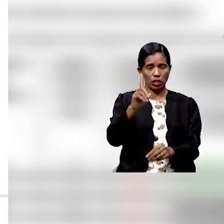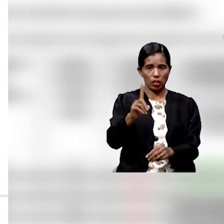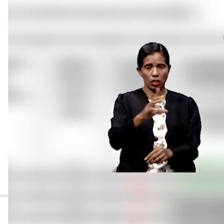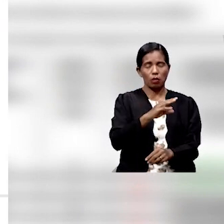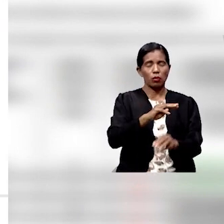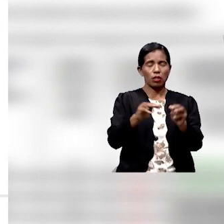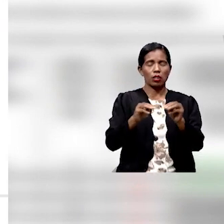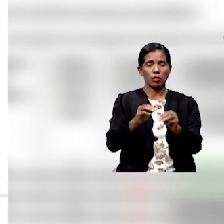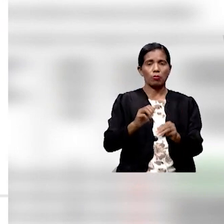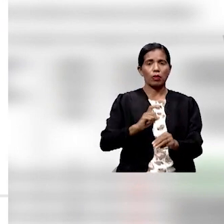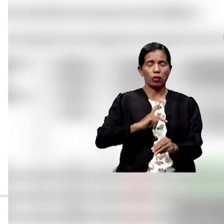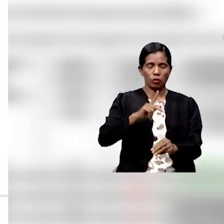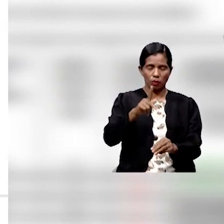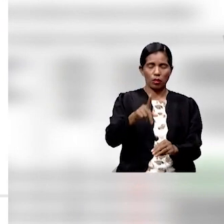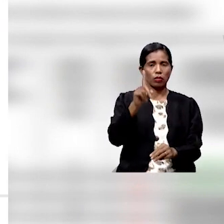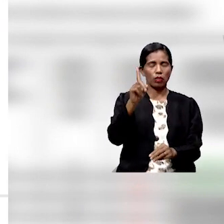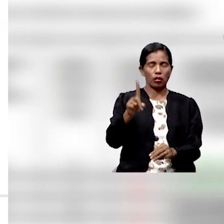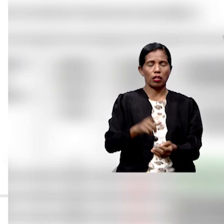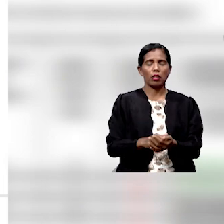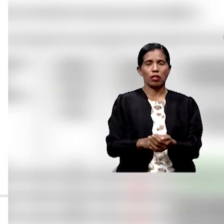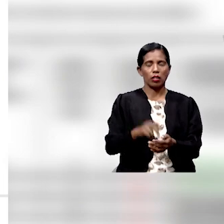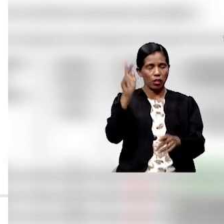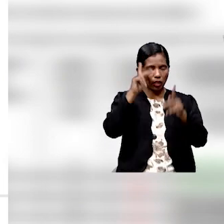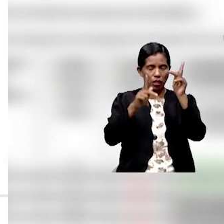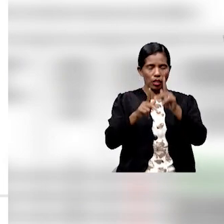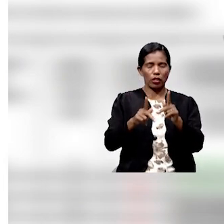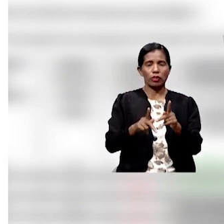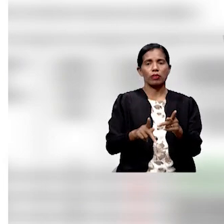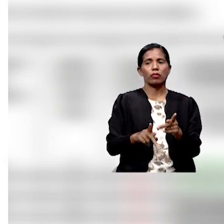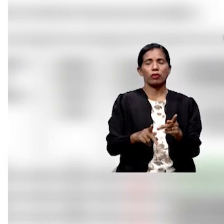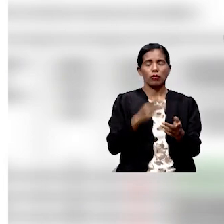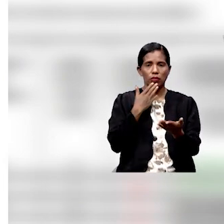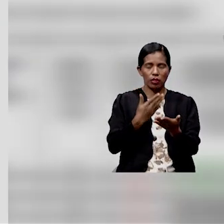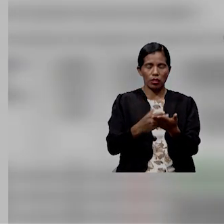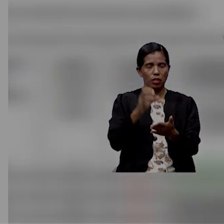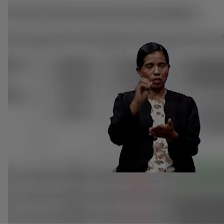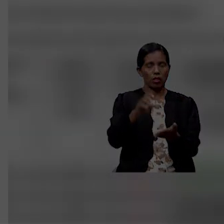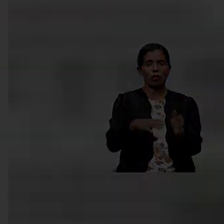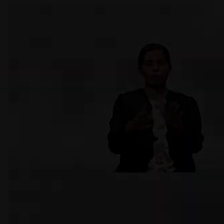Loteng na Ida, no caso recuperado, zero, no mate zero. Lamberto da Silva, Zemen.